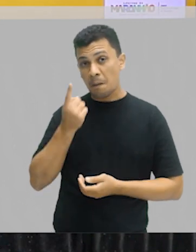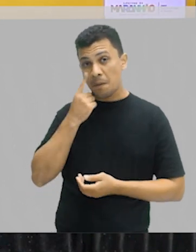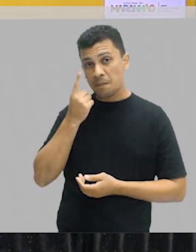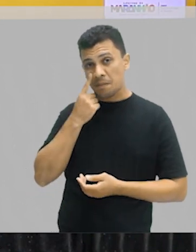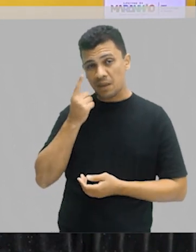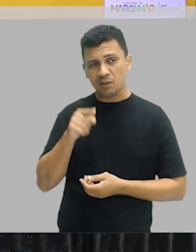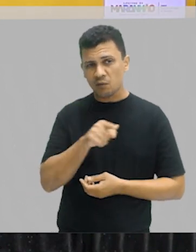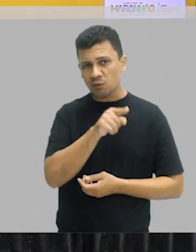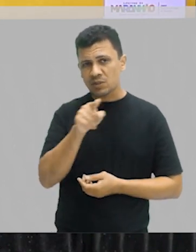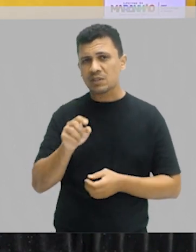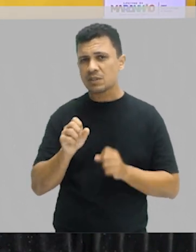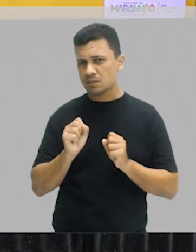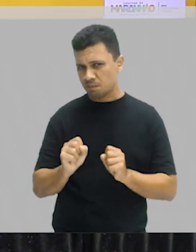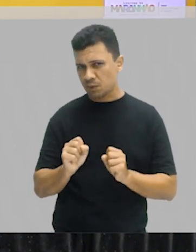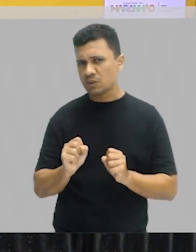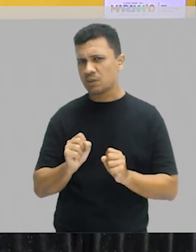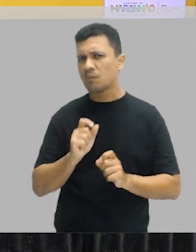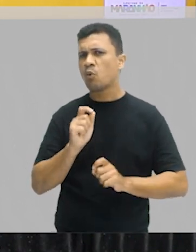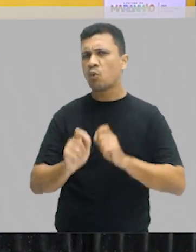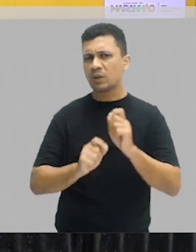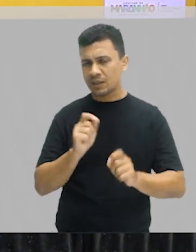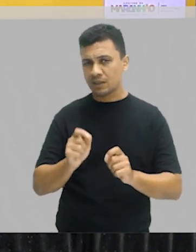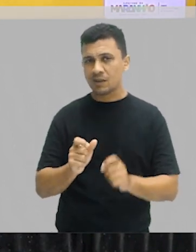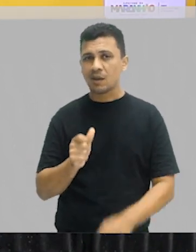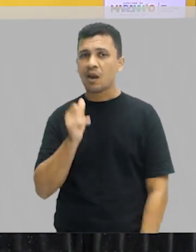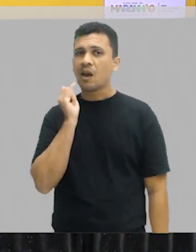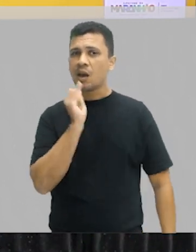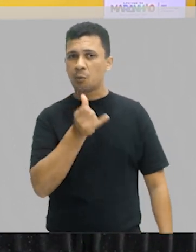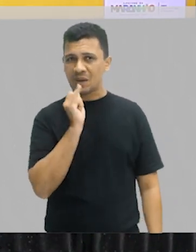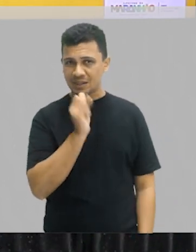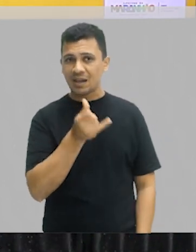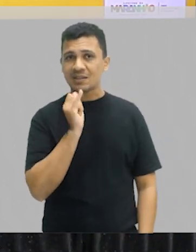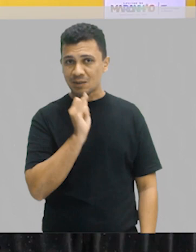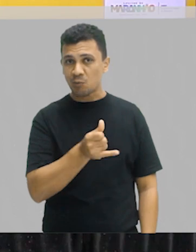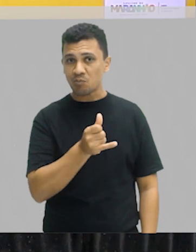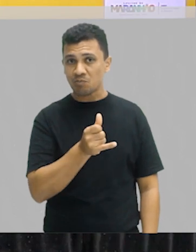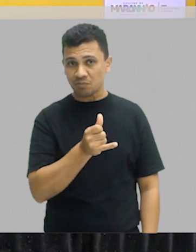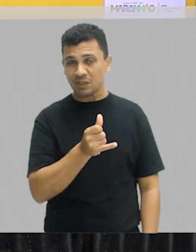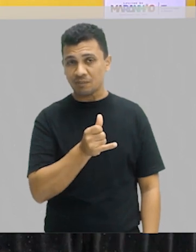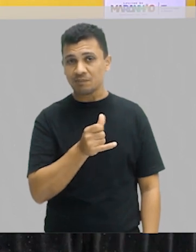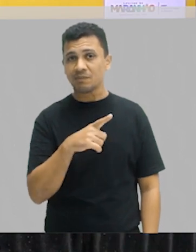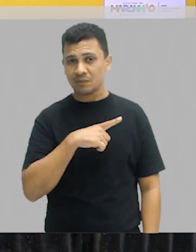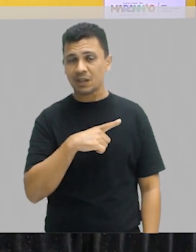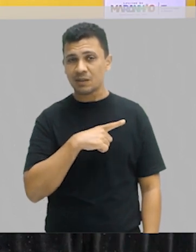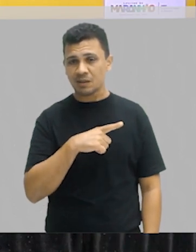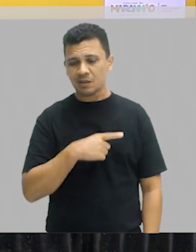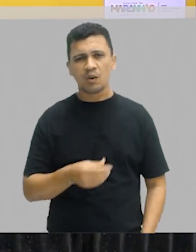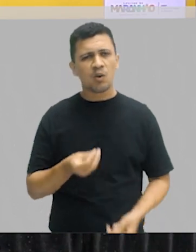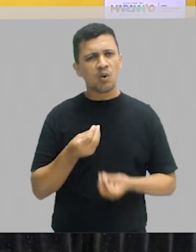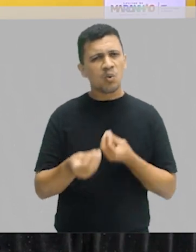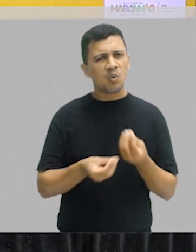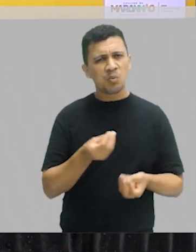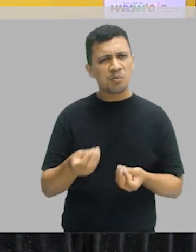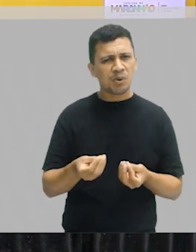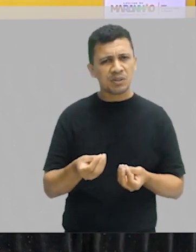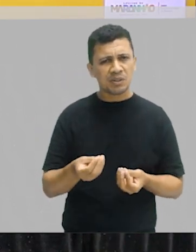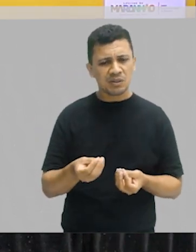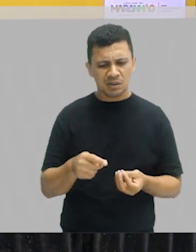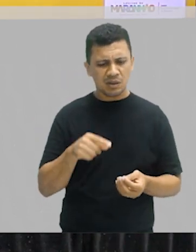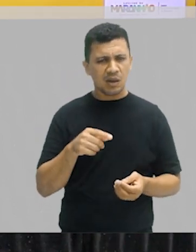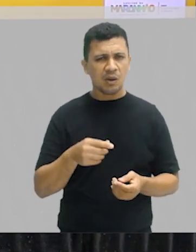inclusive, definir que era uma narração com base em elementos fantásticos, porque como pode uma criança